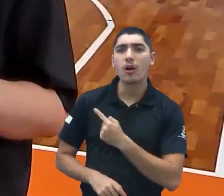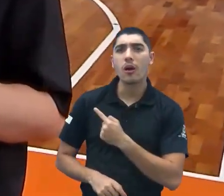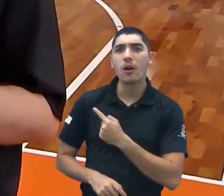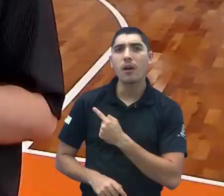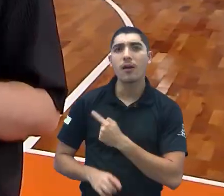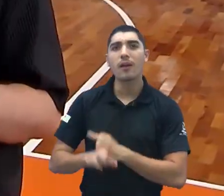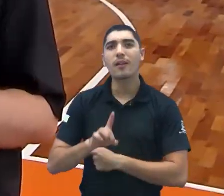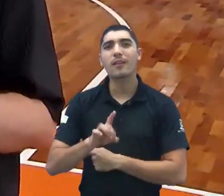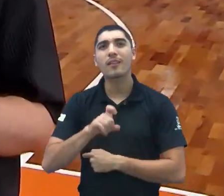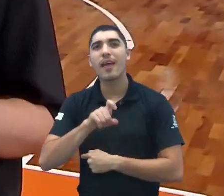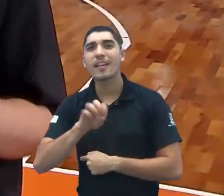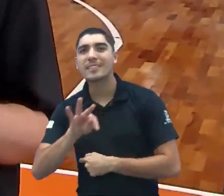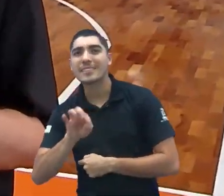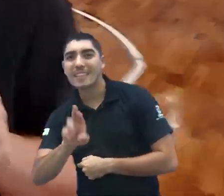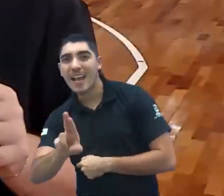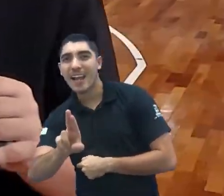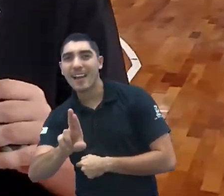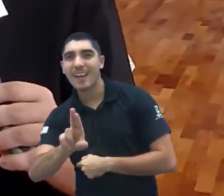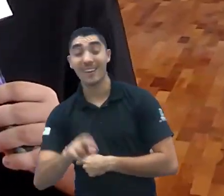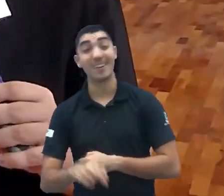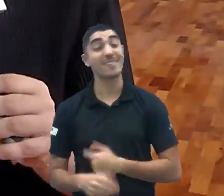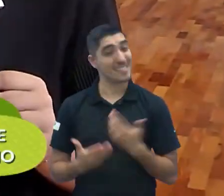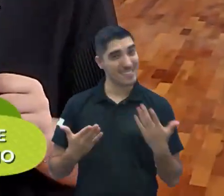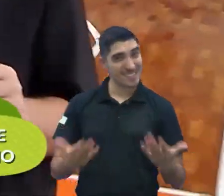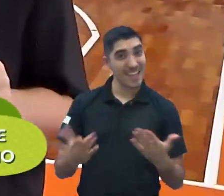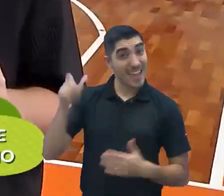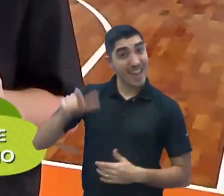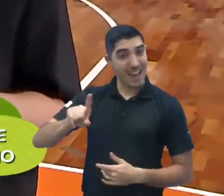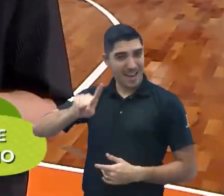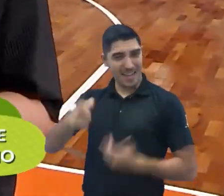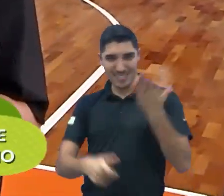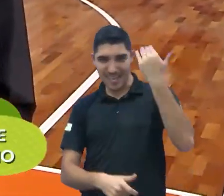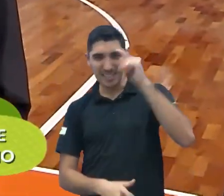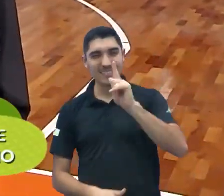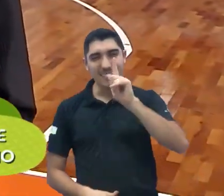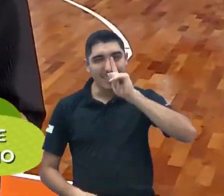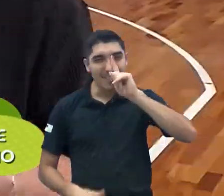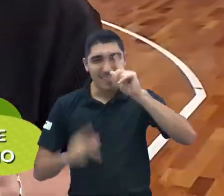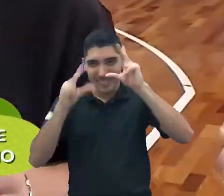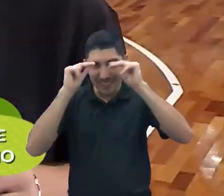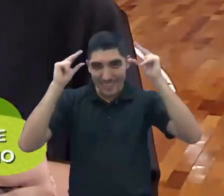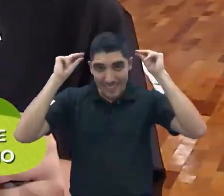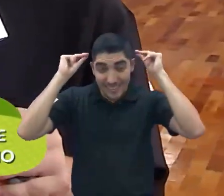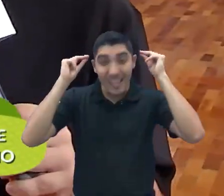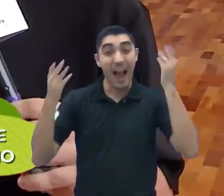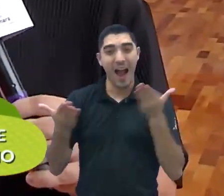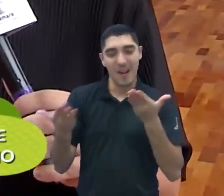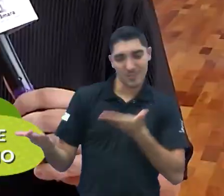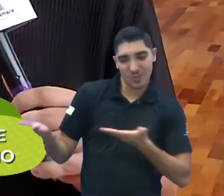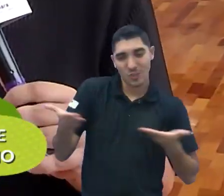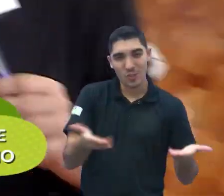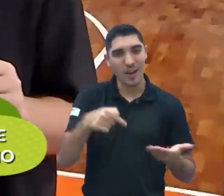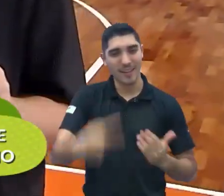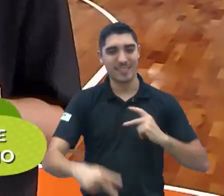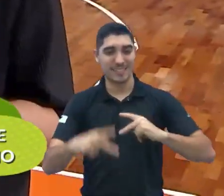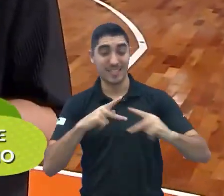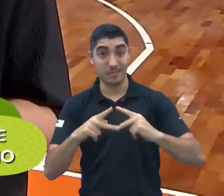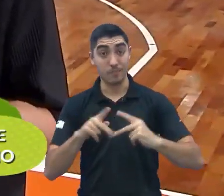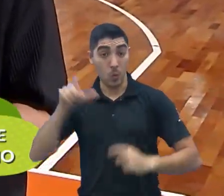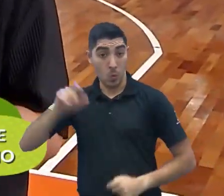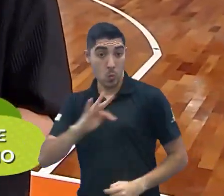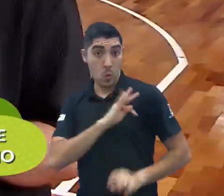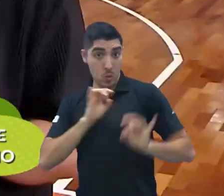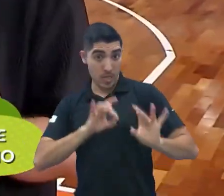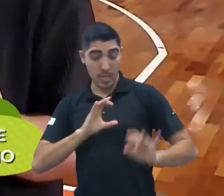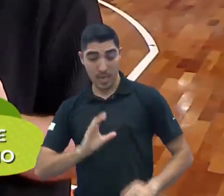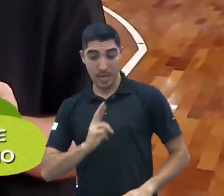McClanahan. Aí sim, o gringo que estava jogando na Grécia finalmente foi apresentado aqui em São José dos Campos. E para o técnico Cris Amed, ele é um jogador que